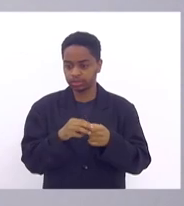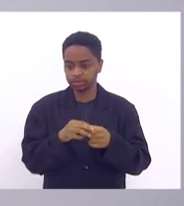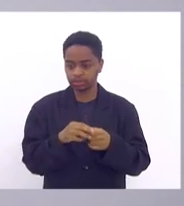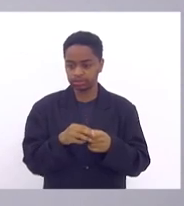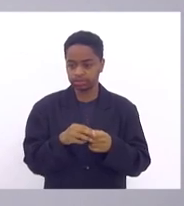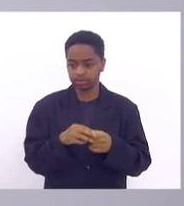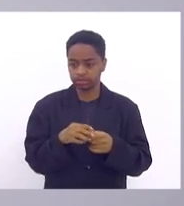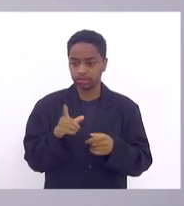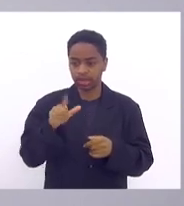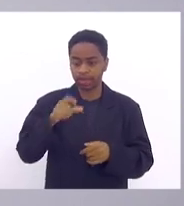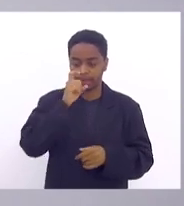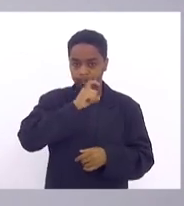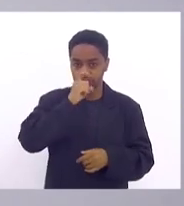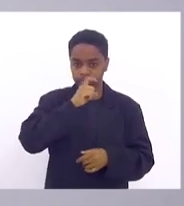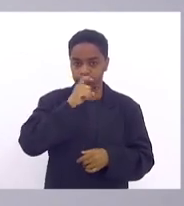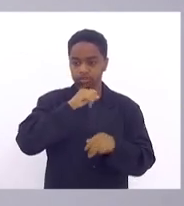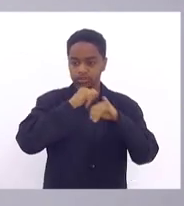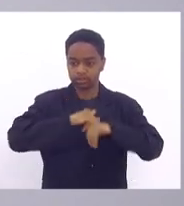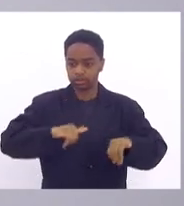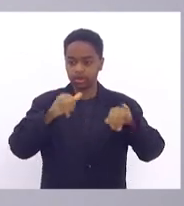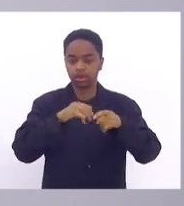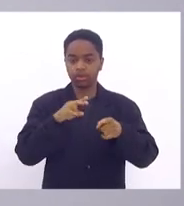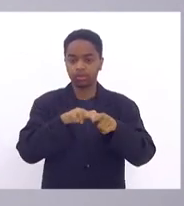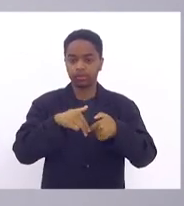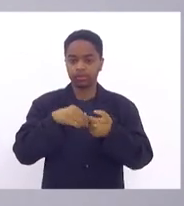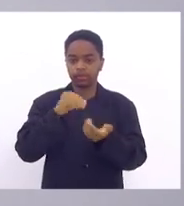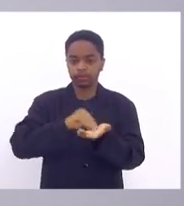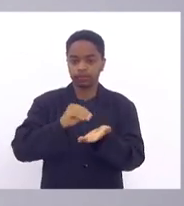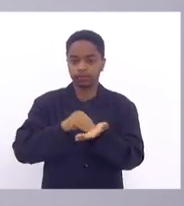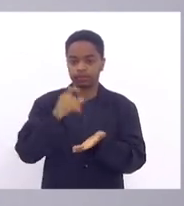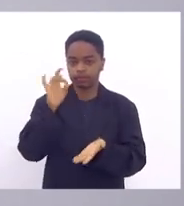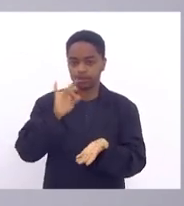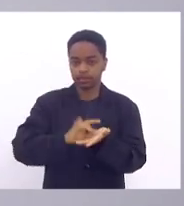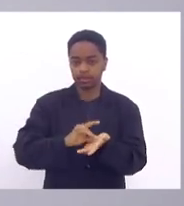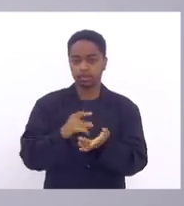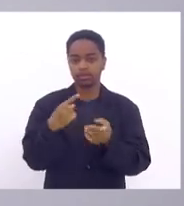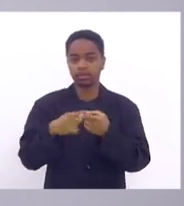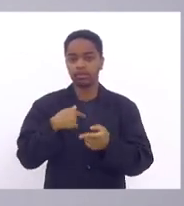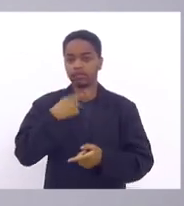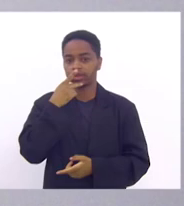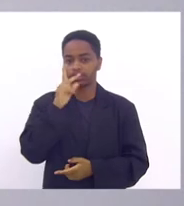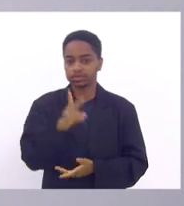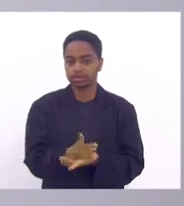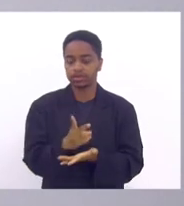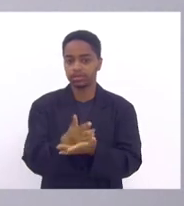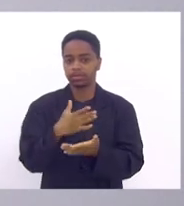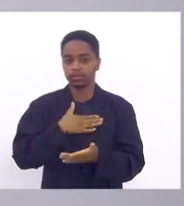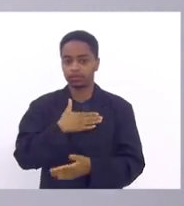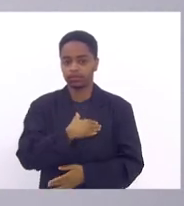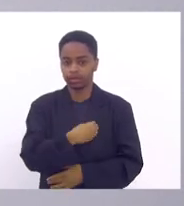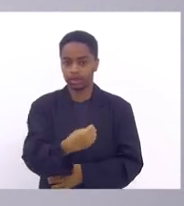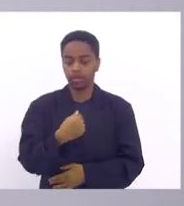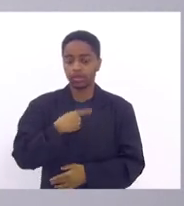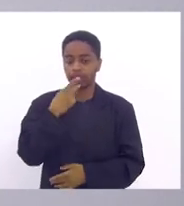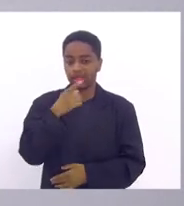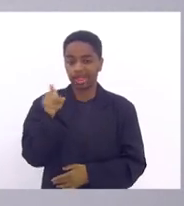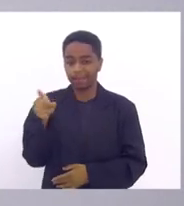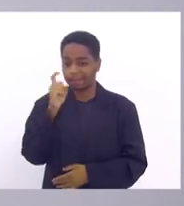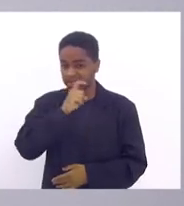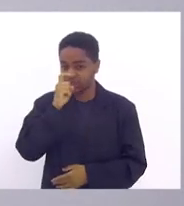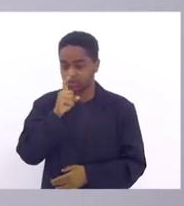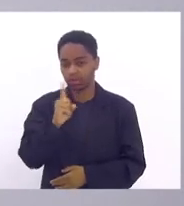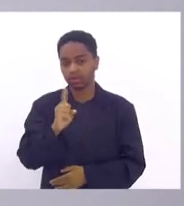divulgação de uma inverdade vou até dizer assim sempre falo com o meu filho eu não digo que ele tá mentindo eu digo que ele tá falando